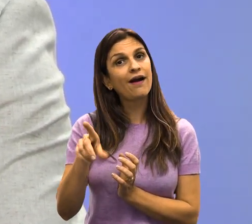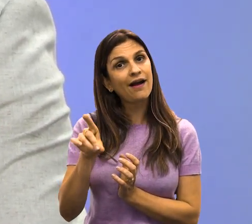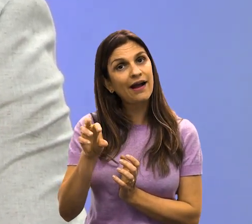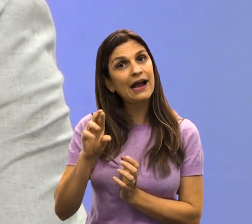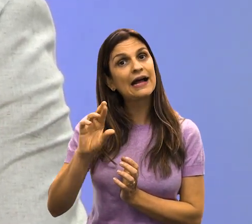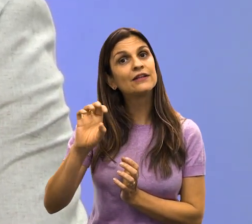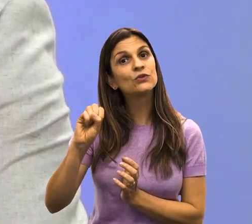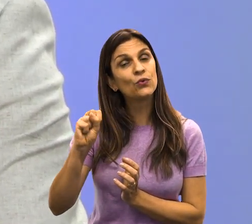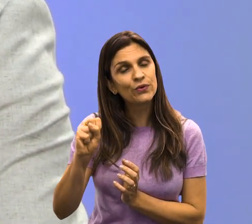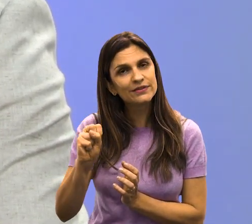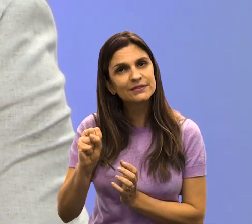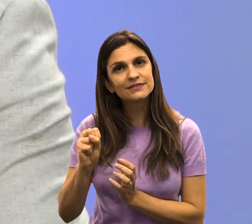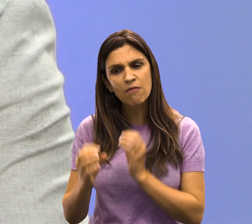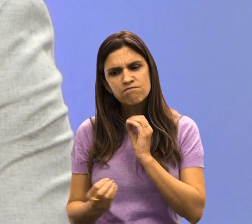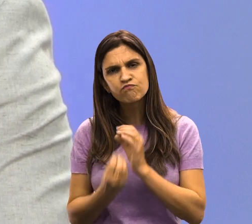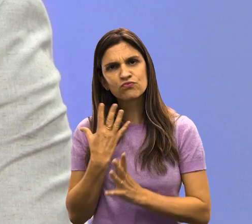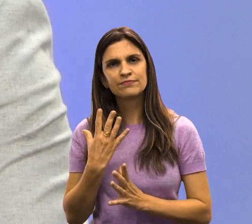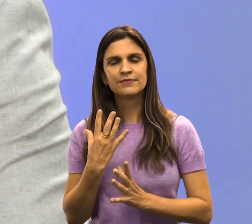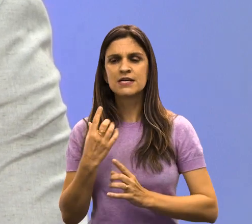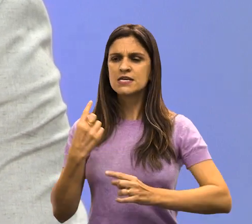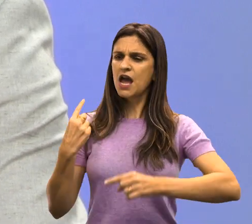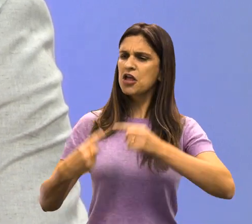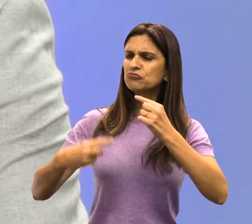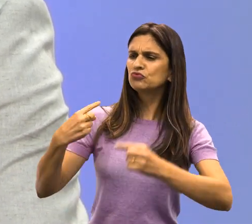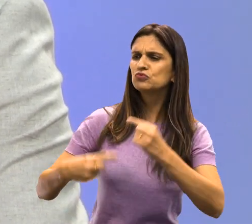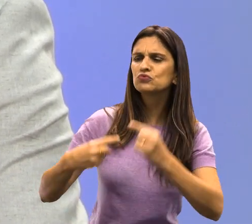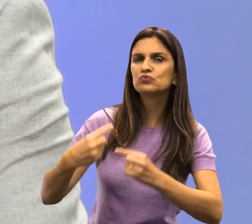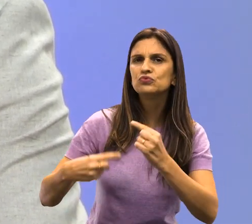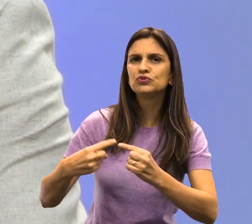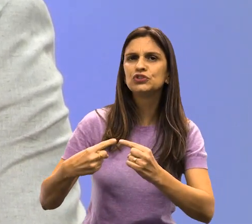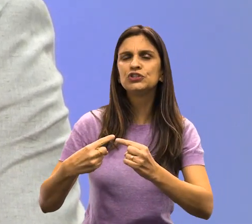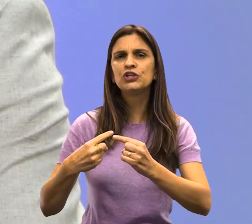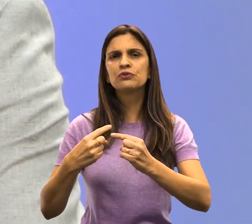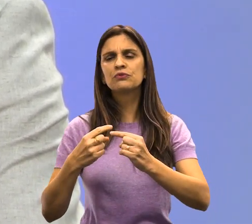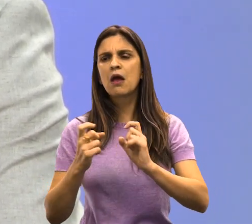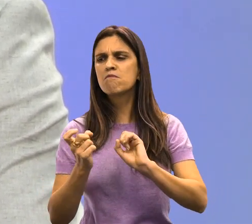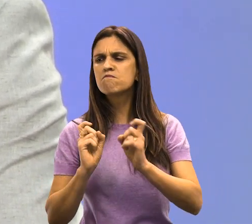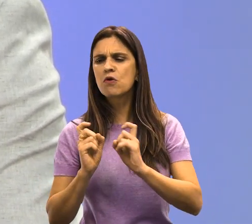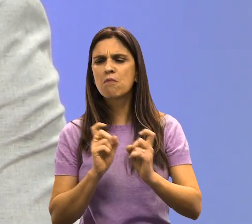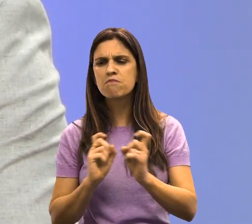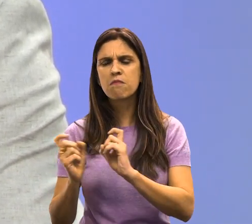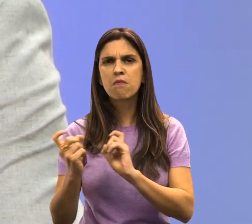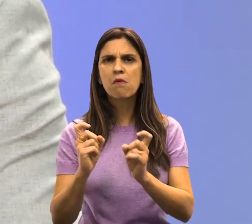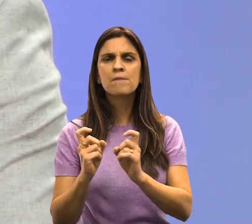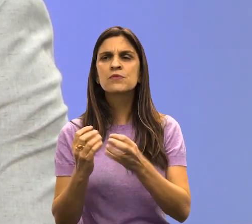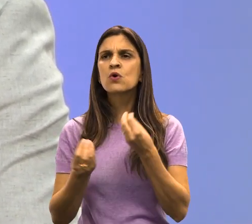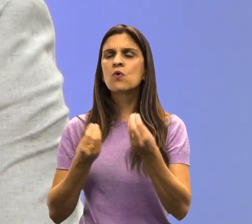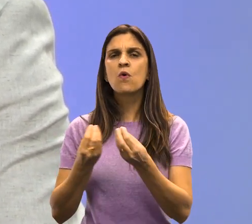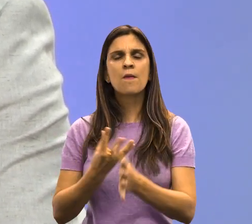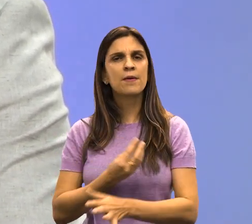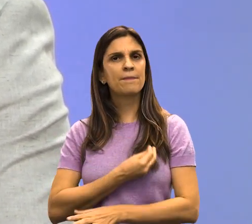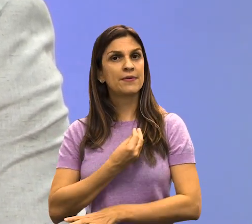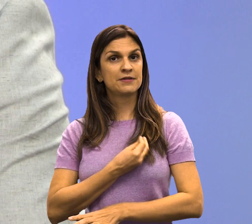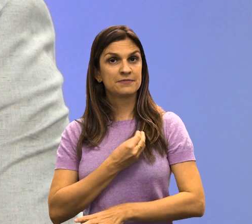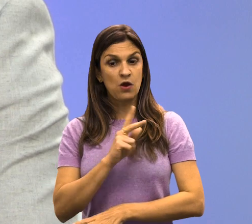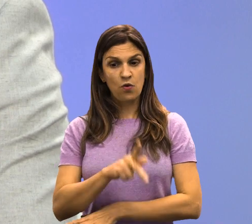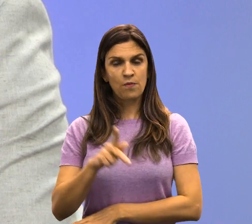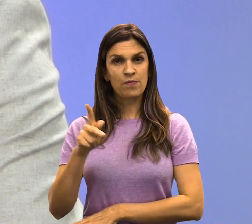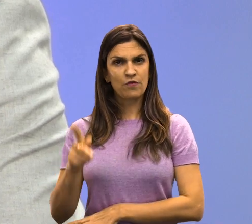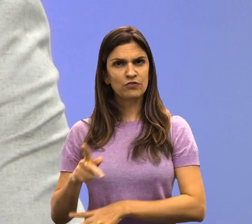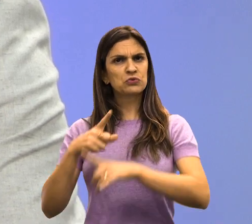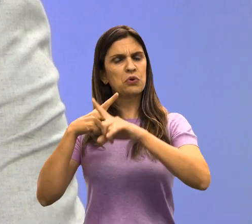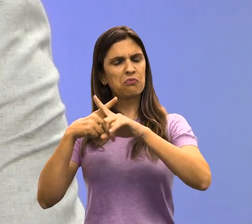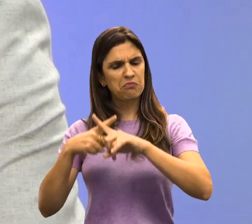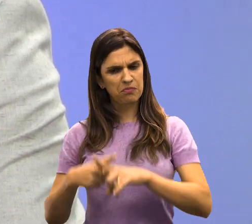E esse grupo começou a discutir qual seria a participação real de um professor